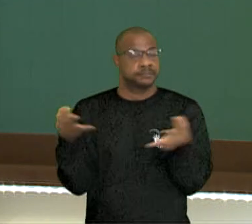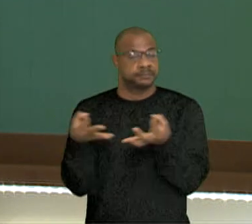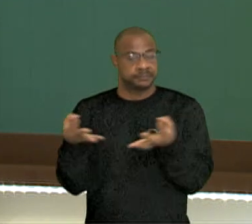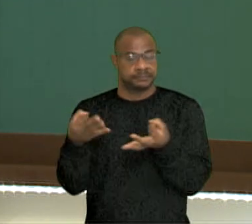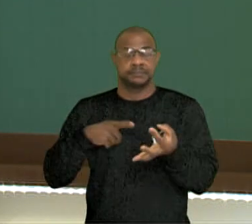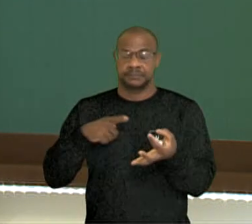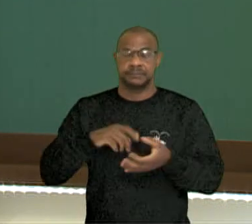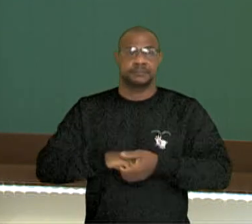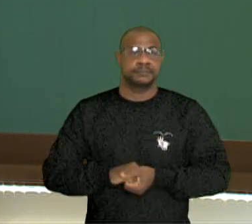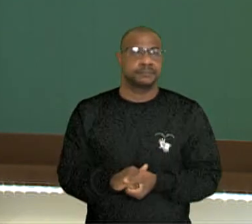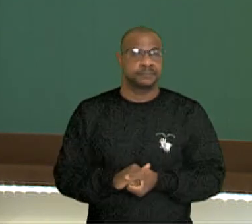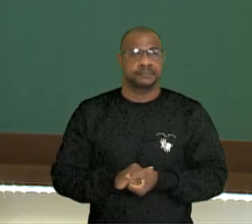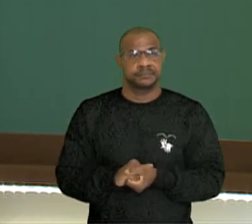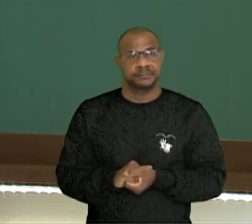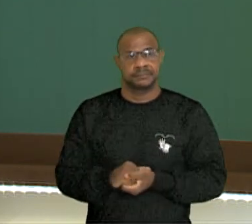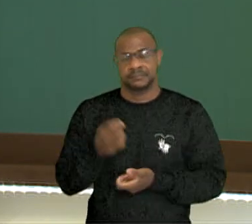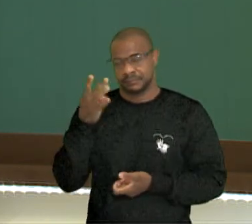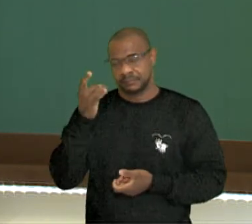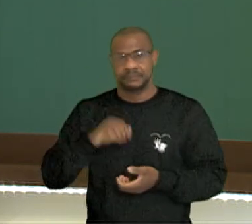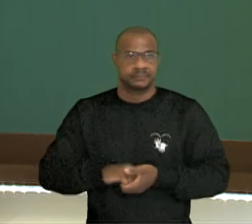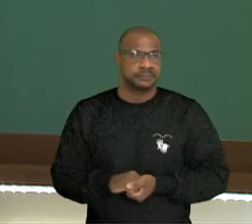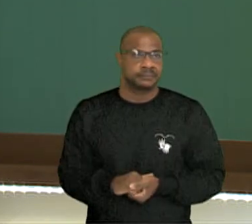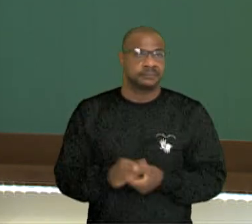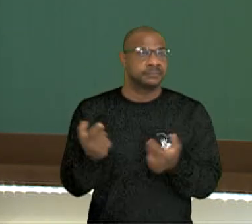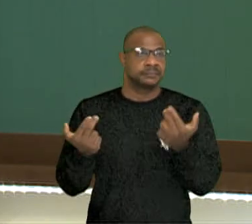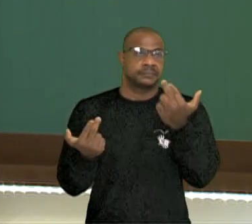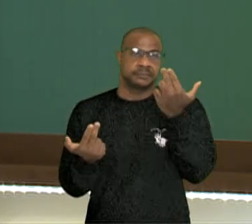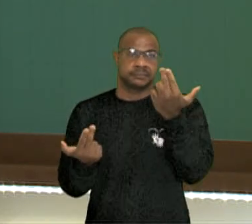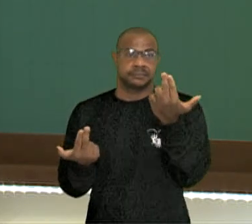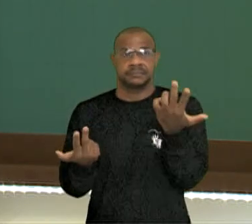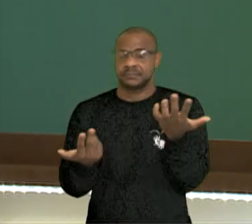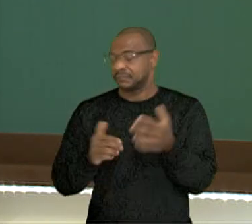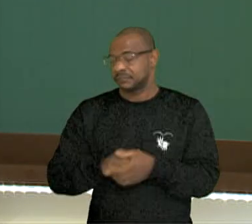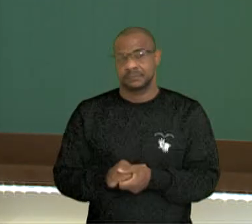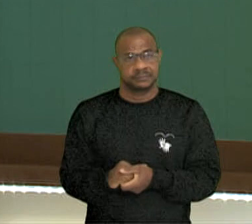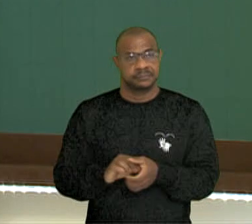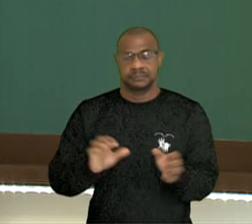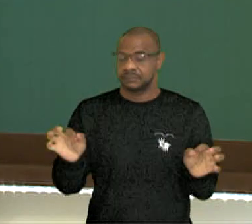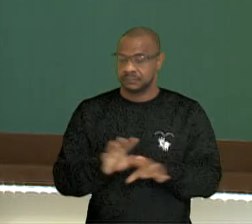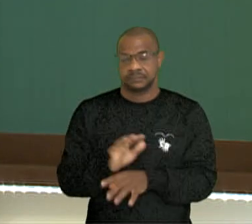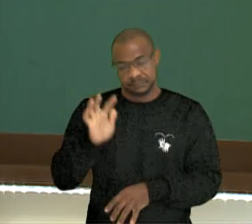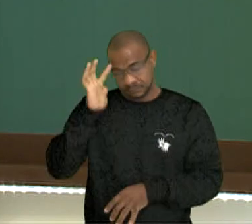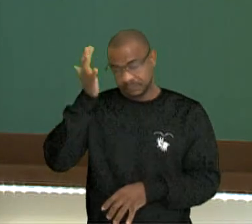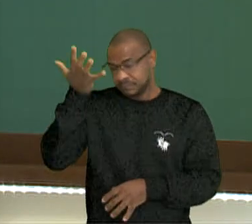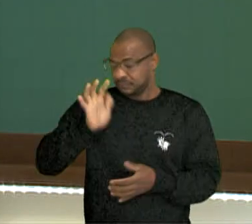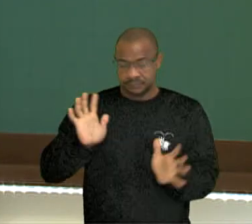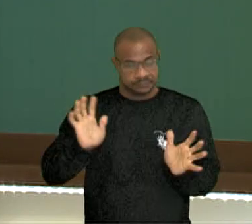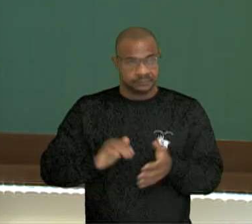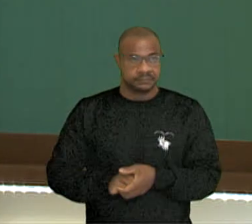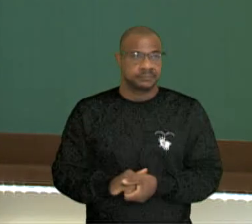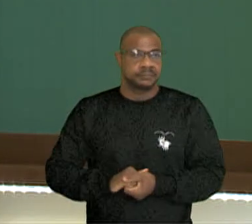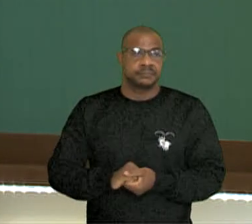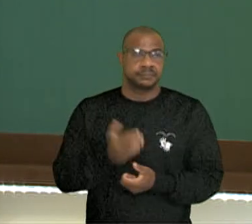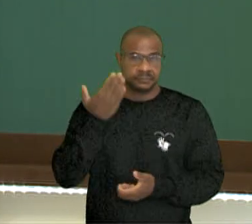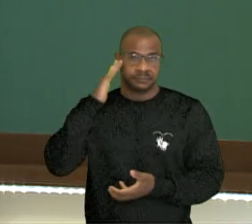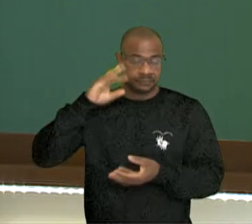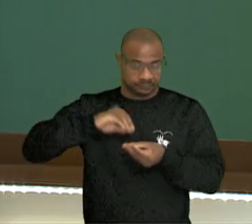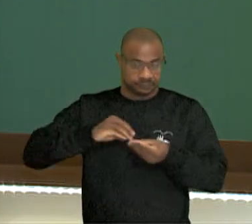perfeito. Ficou fácil, né? Ó, são iguais. Pronto, resolvido, acabou. Ficou fácil, né?